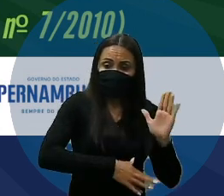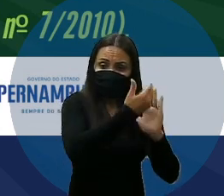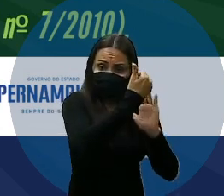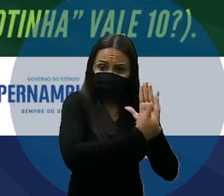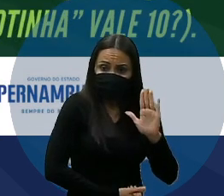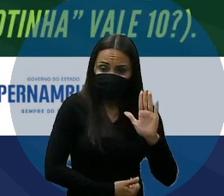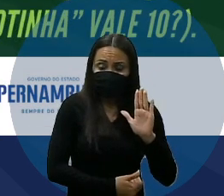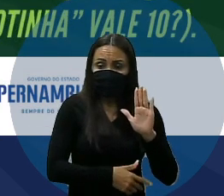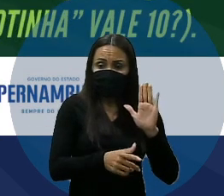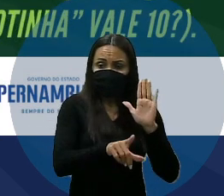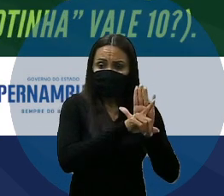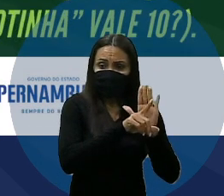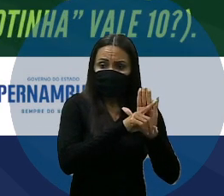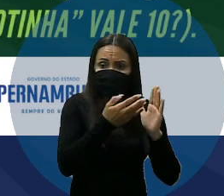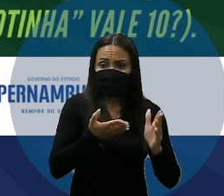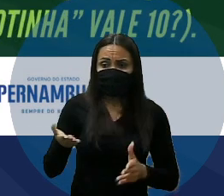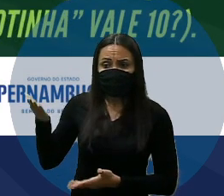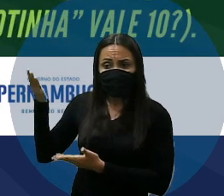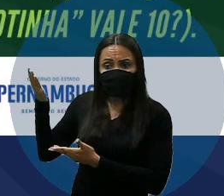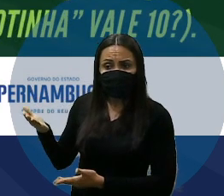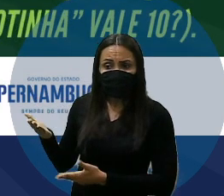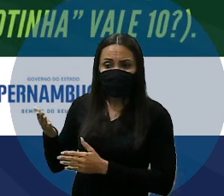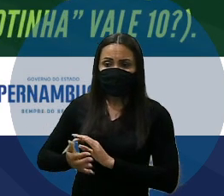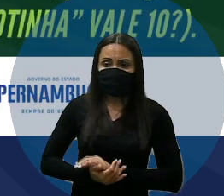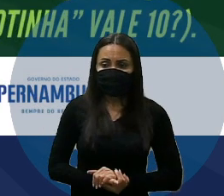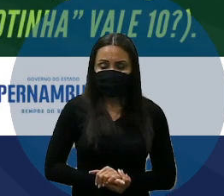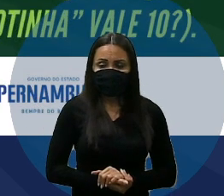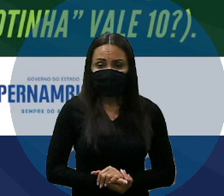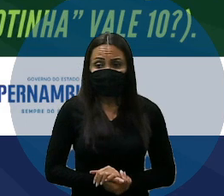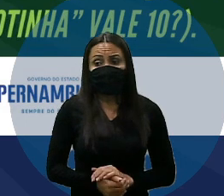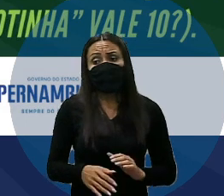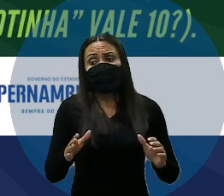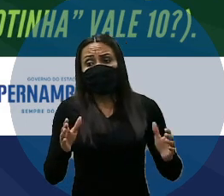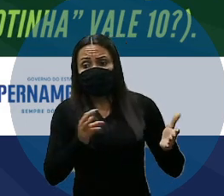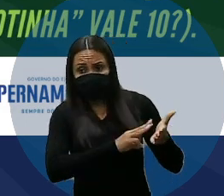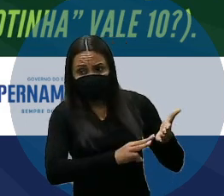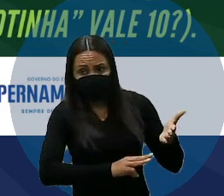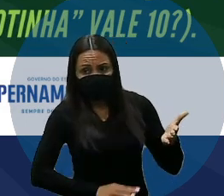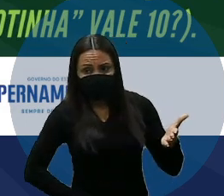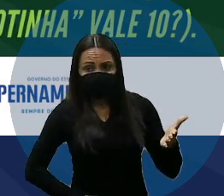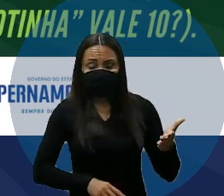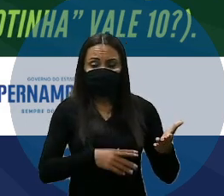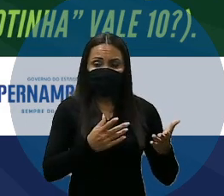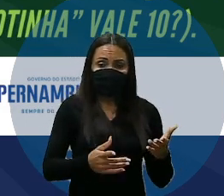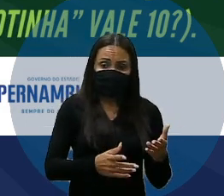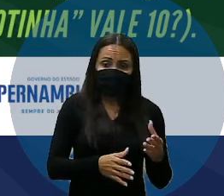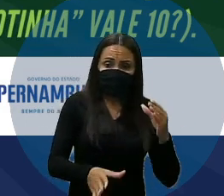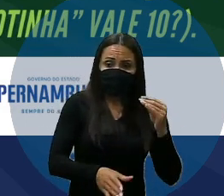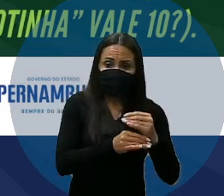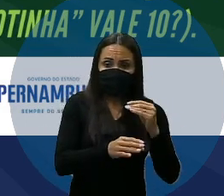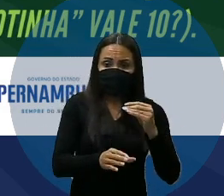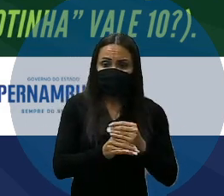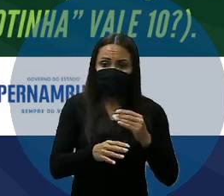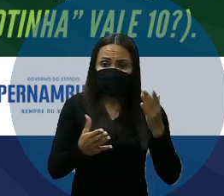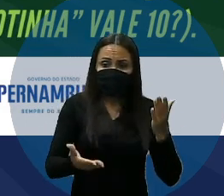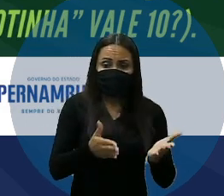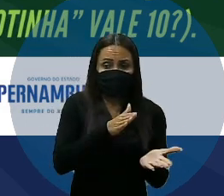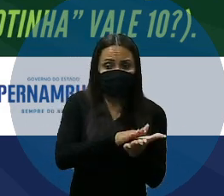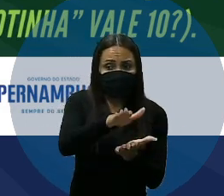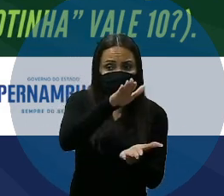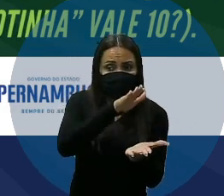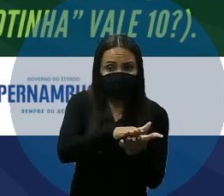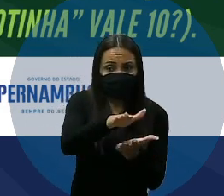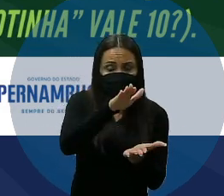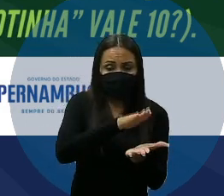estão vendo aí também, certo? Já a metodologia aplicada, ela se deu por meio de fichas impressas. E aí,